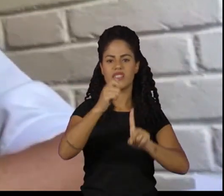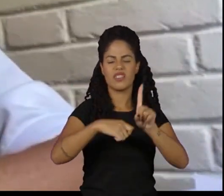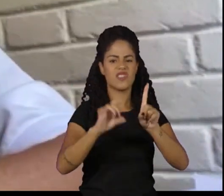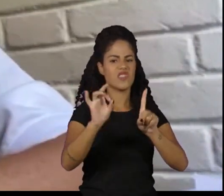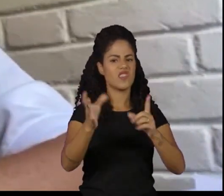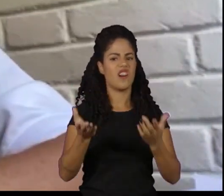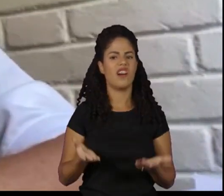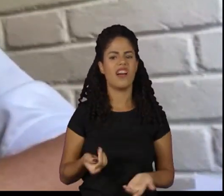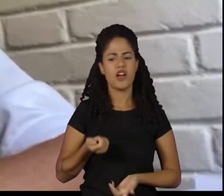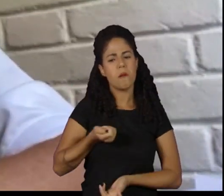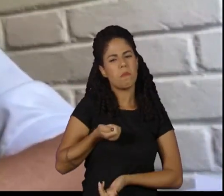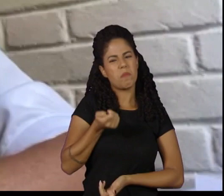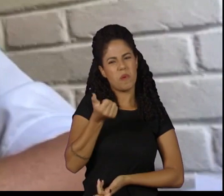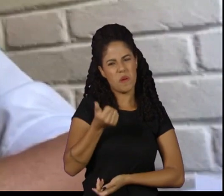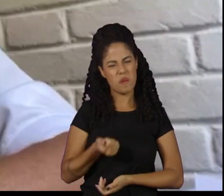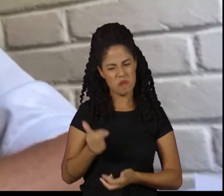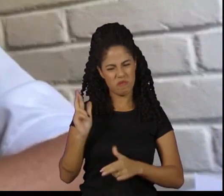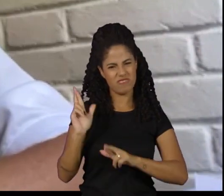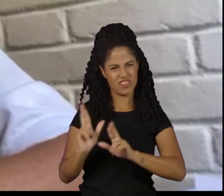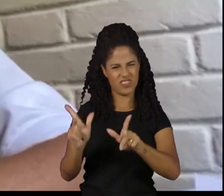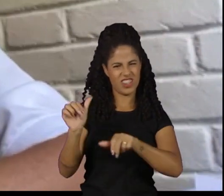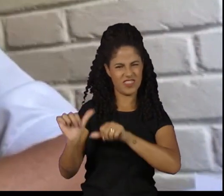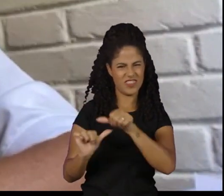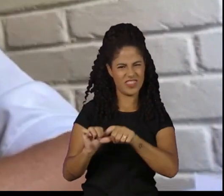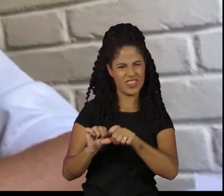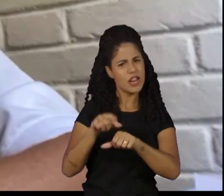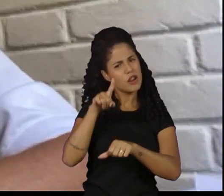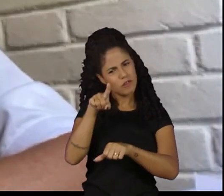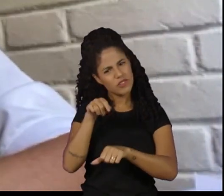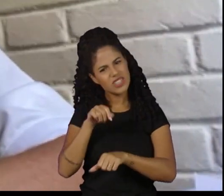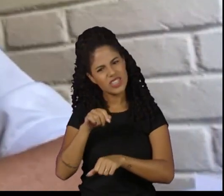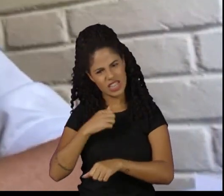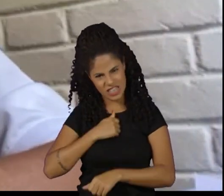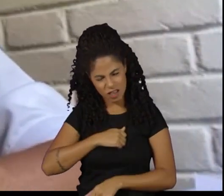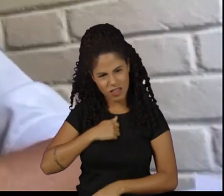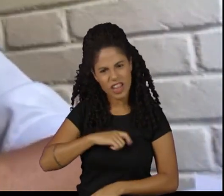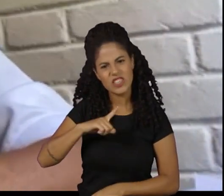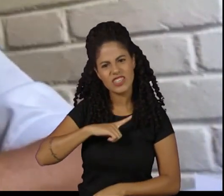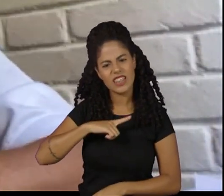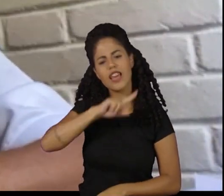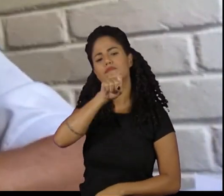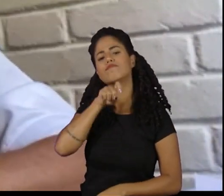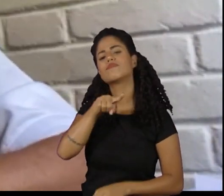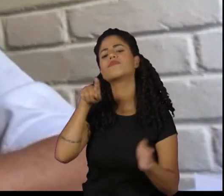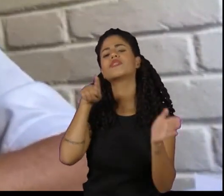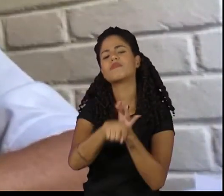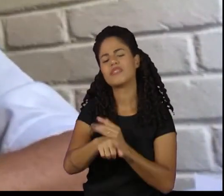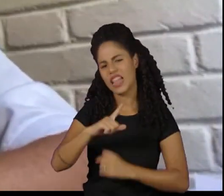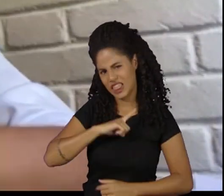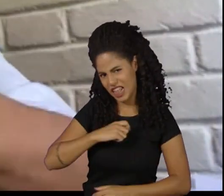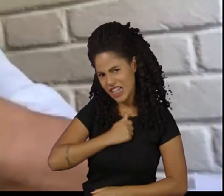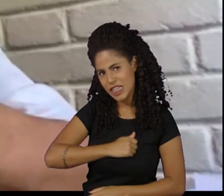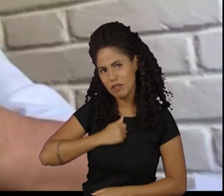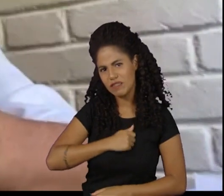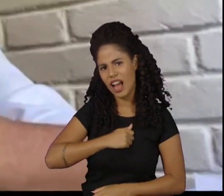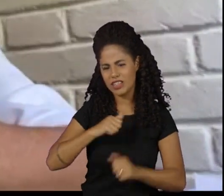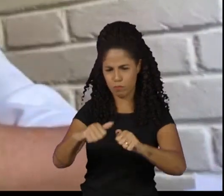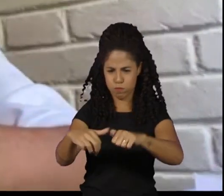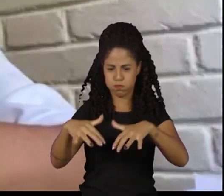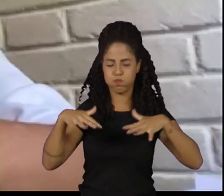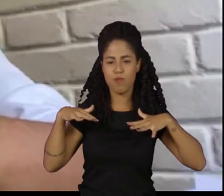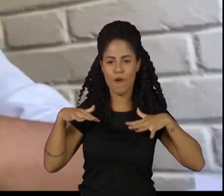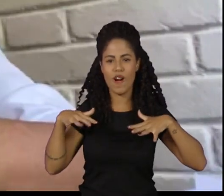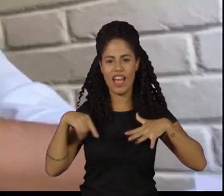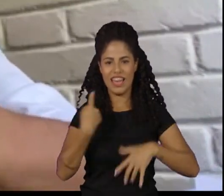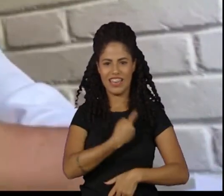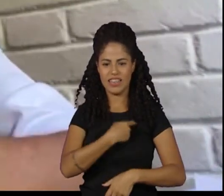isso é maravilhoso. Enfim, você não tem saudade desse tempo, daquele teatro que a gente fazia e que lotava a plateia e a